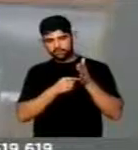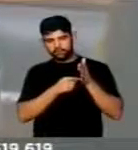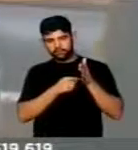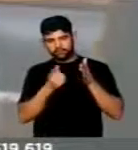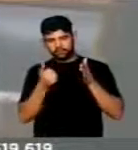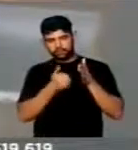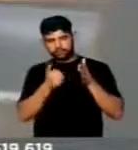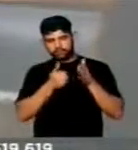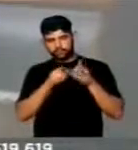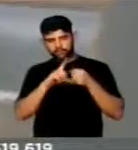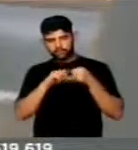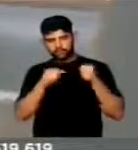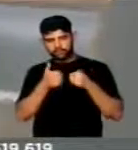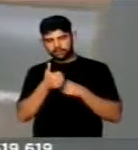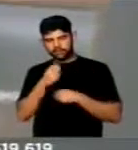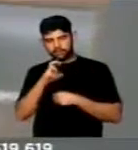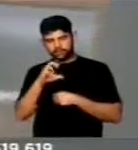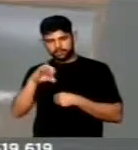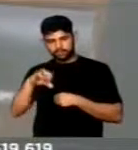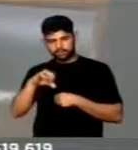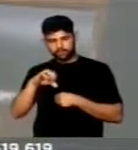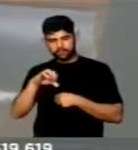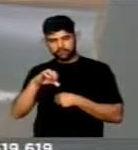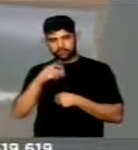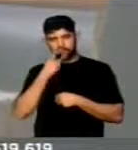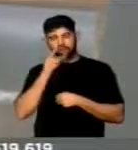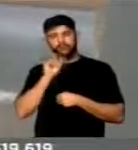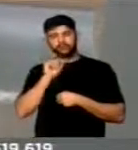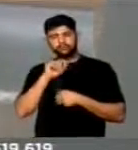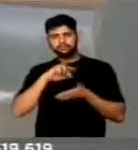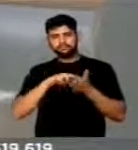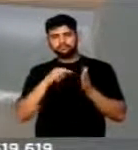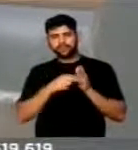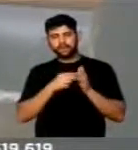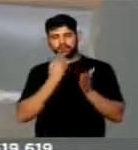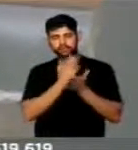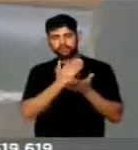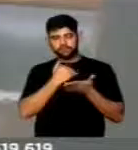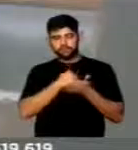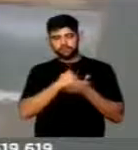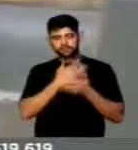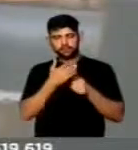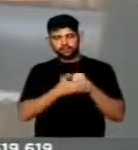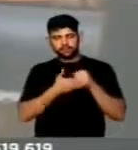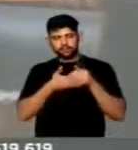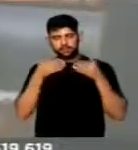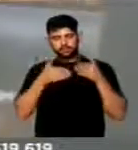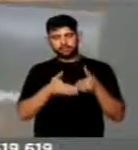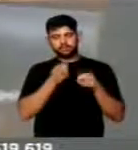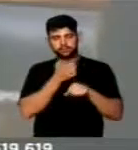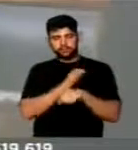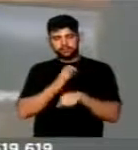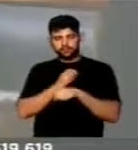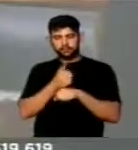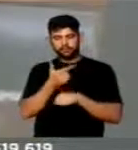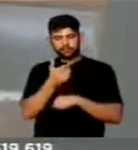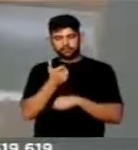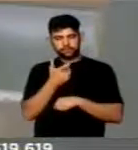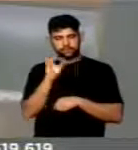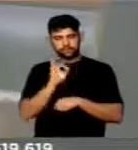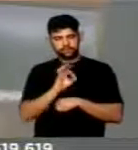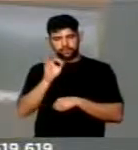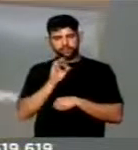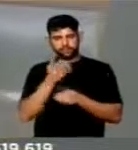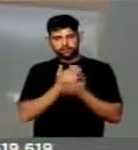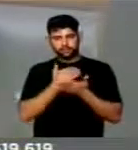inciso 1 do seu artigo 159. O que é isso? É a divisão pelo Fundo de Participação Estadual em 21%